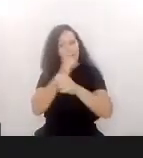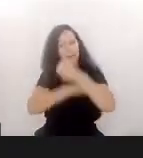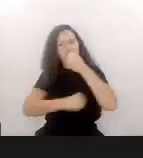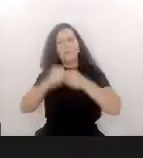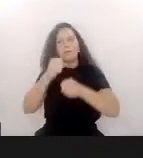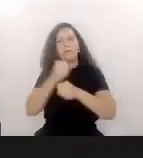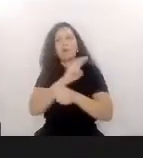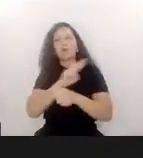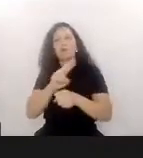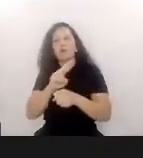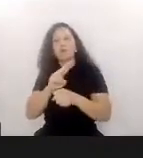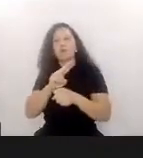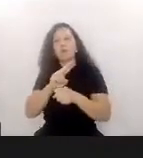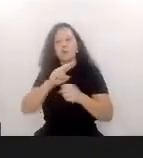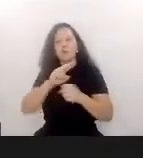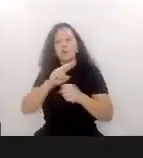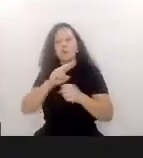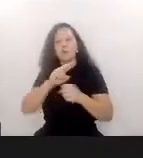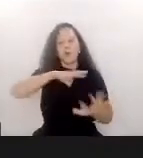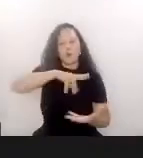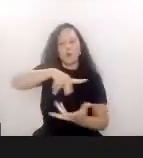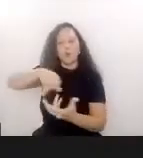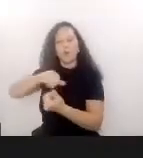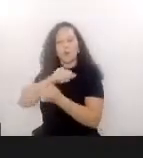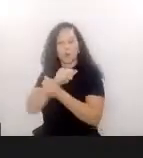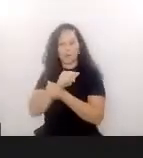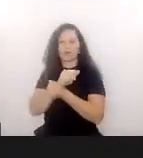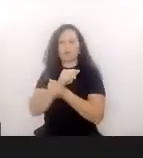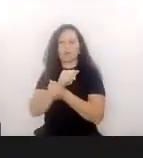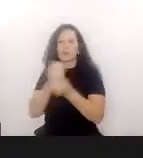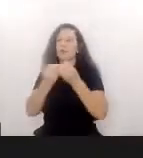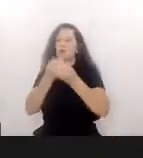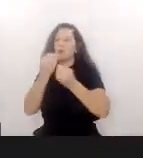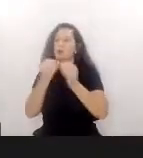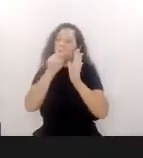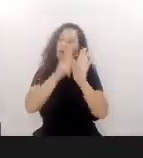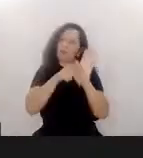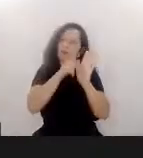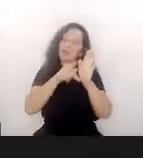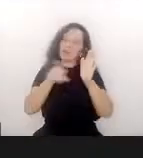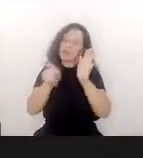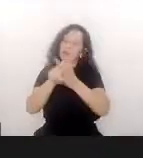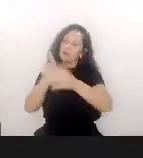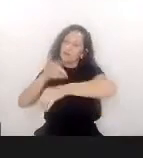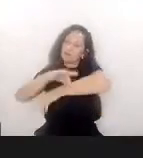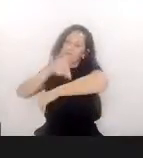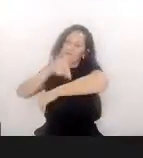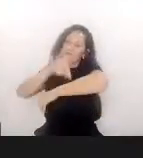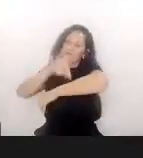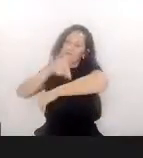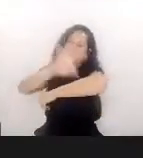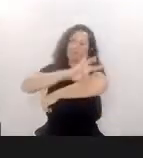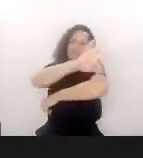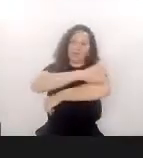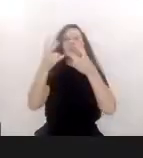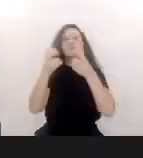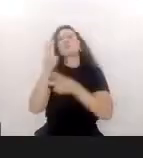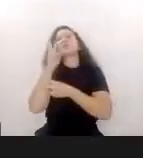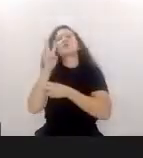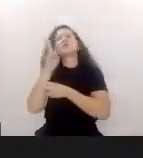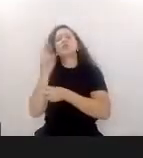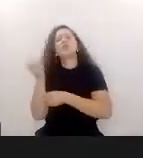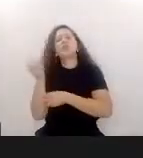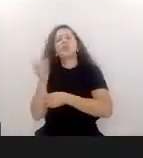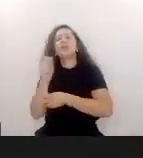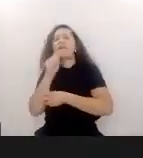Architectural Project, o mundo como um projeto de arquitetura, que identifica na história recente da arquitetura, começando em meados do